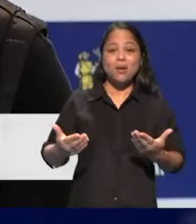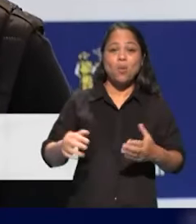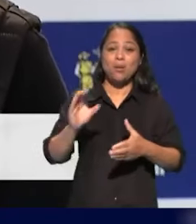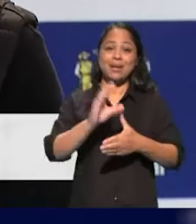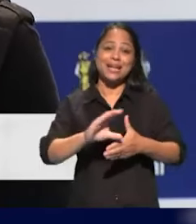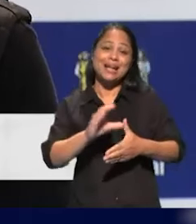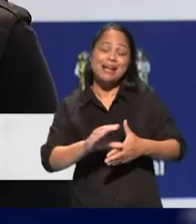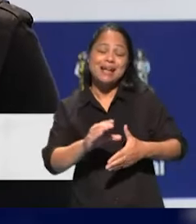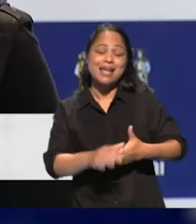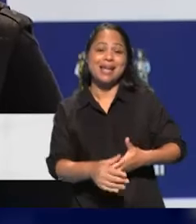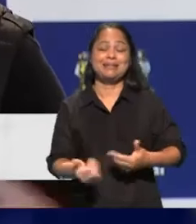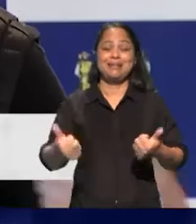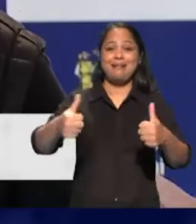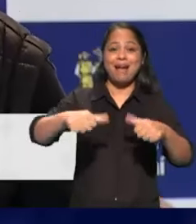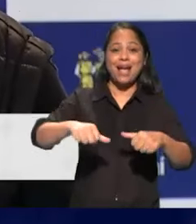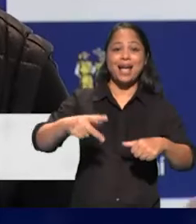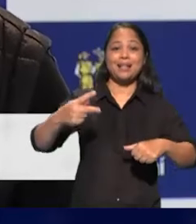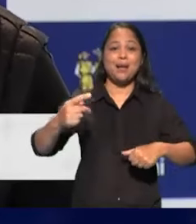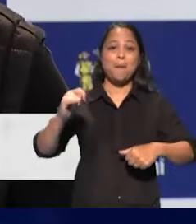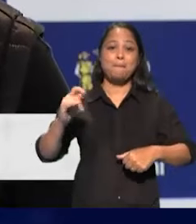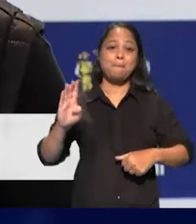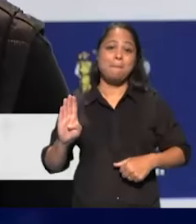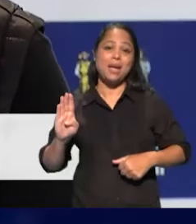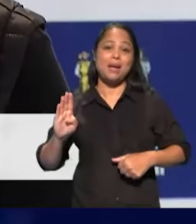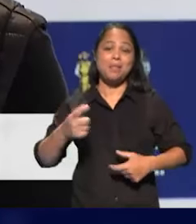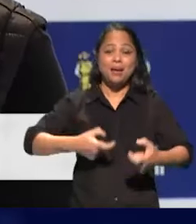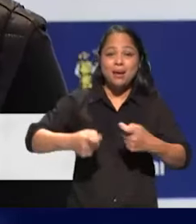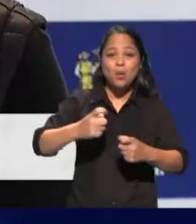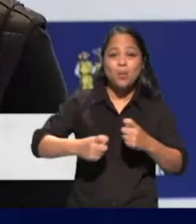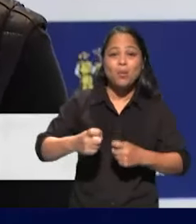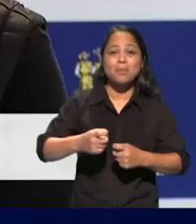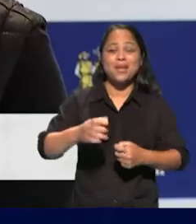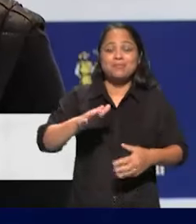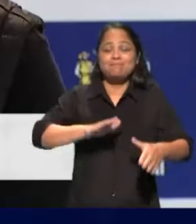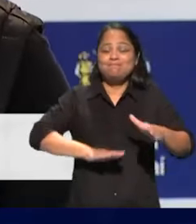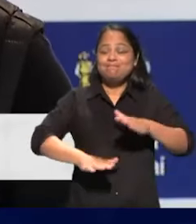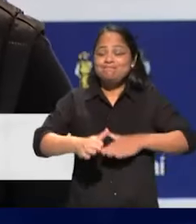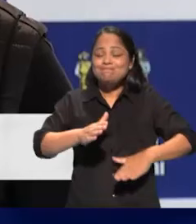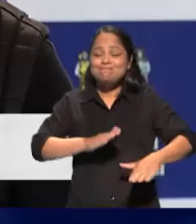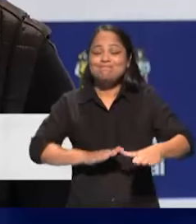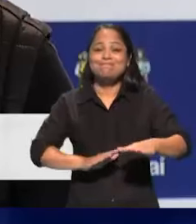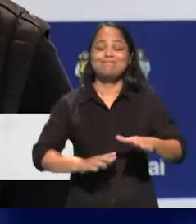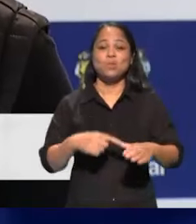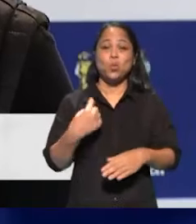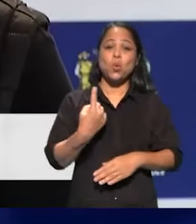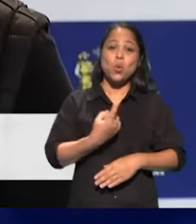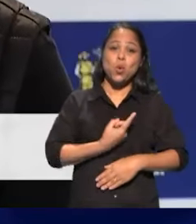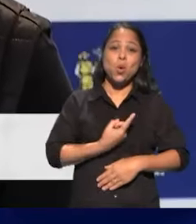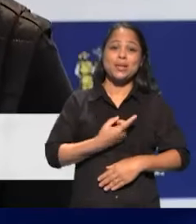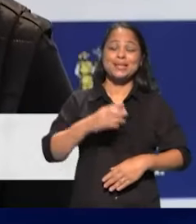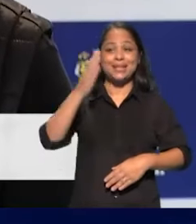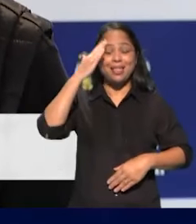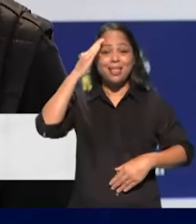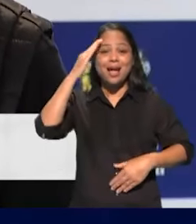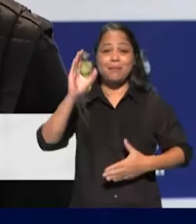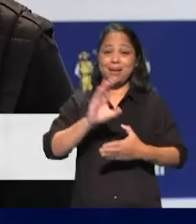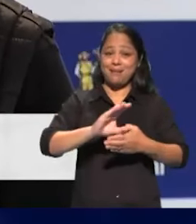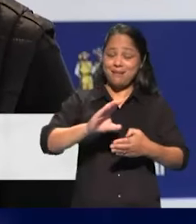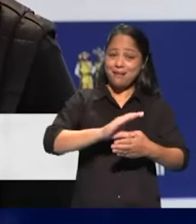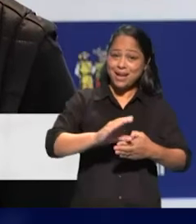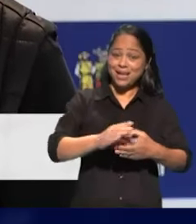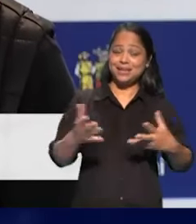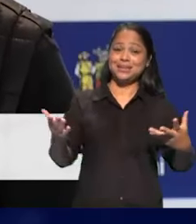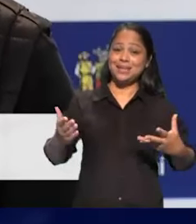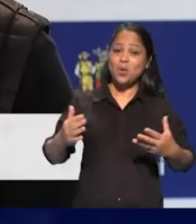de pib economia que anda devagar é bom aliás nós estávamos saindo de uma crise bastante longe vá nesse último período